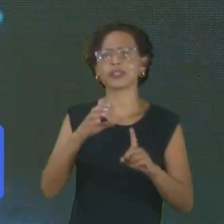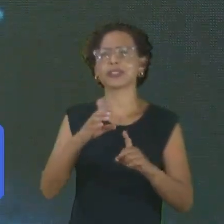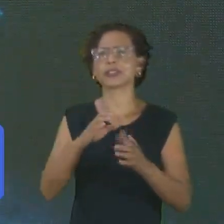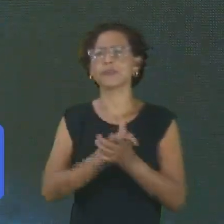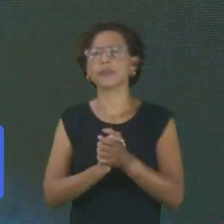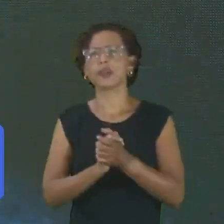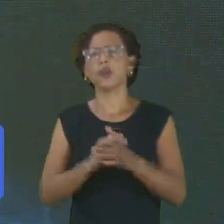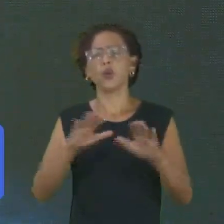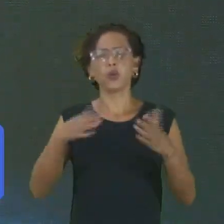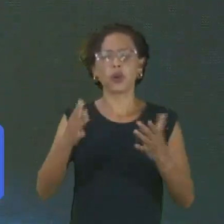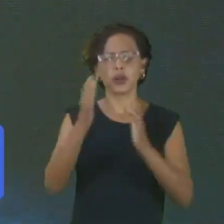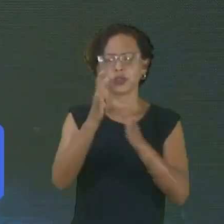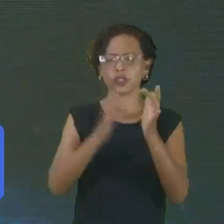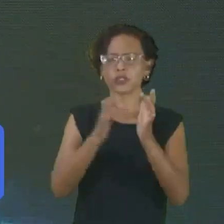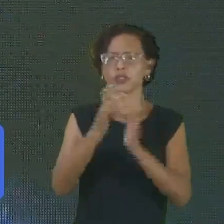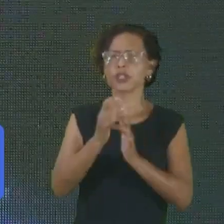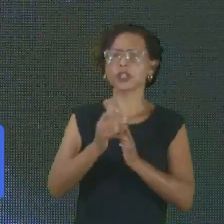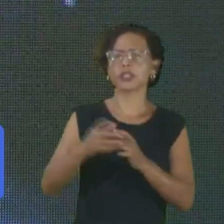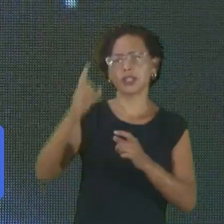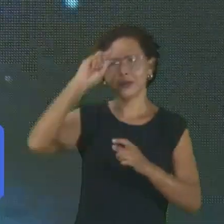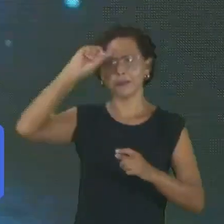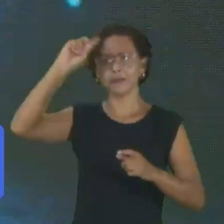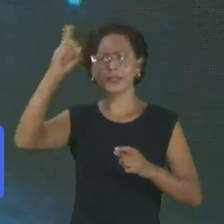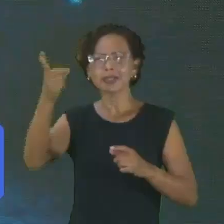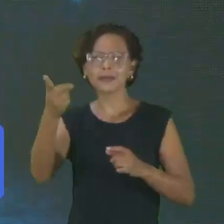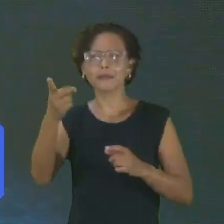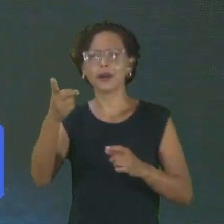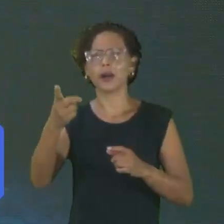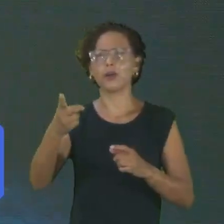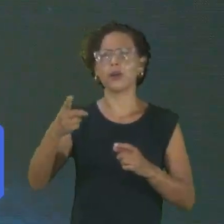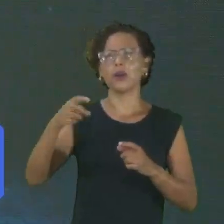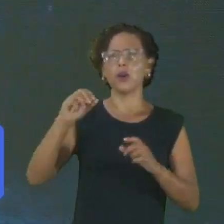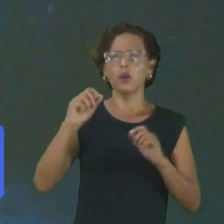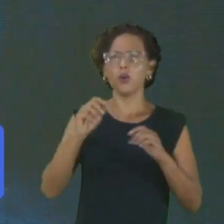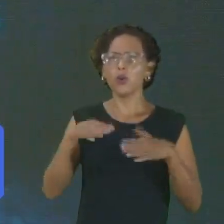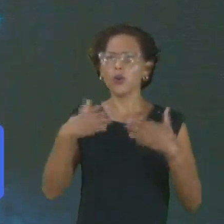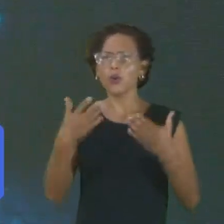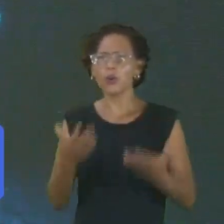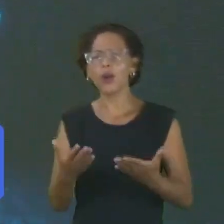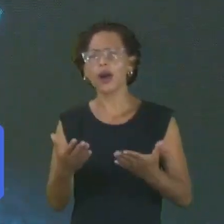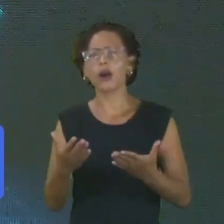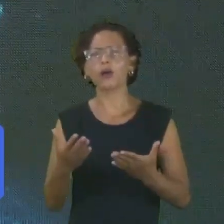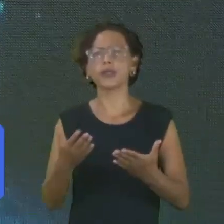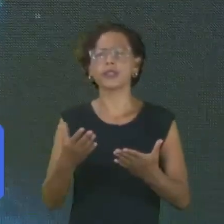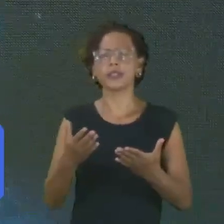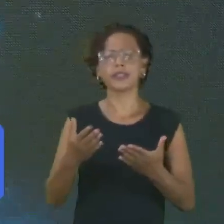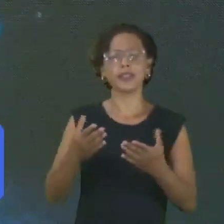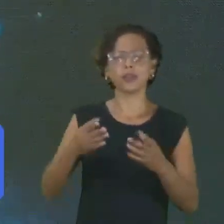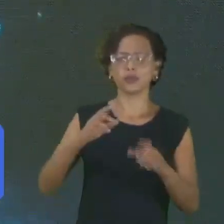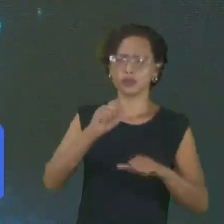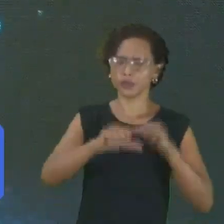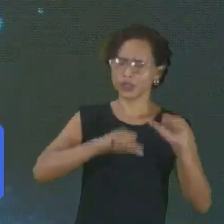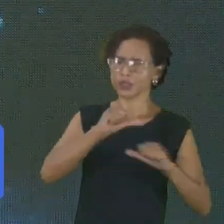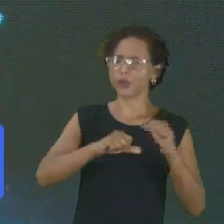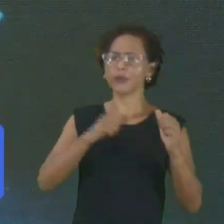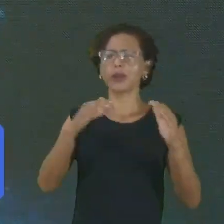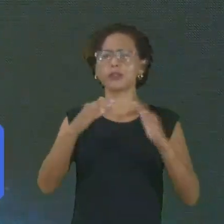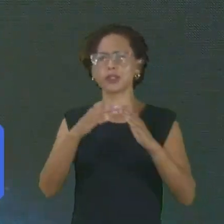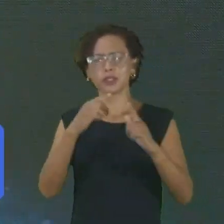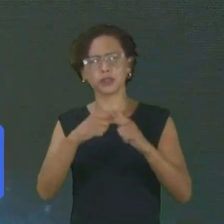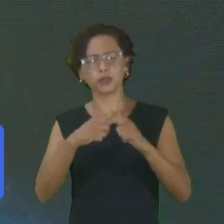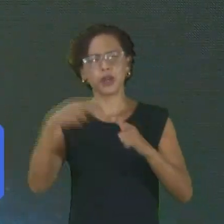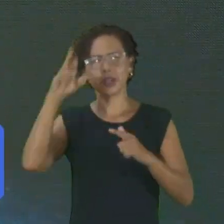ajustado e cresce para tornar-se um santuário santo no Senhor. Nele vocês também estão